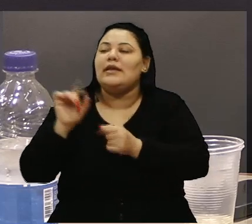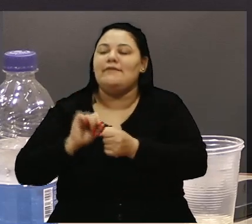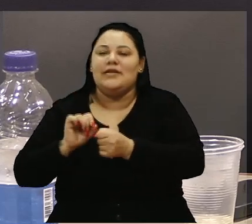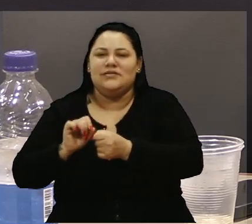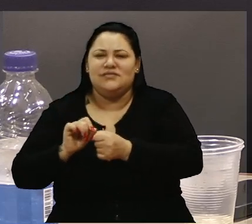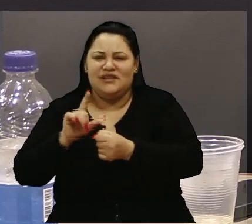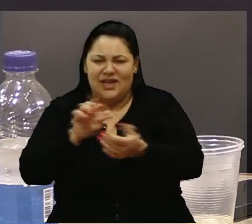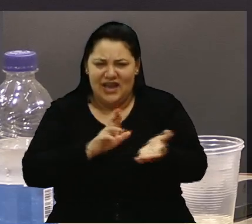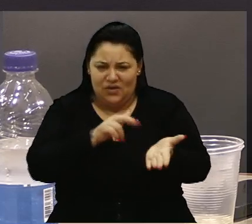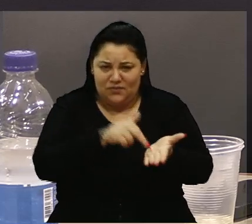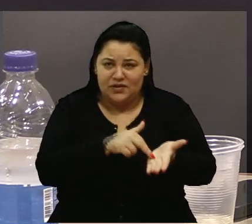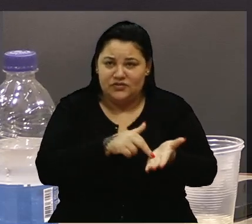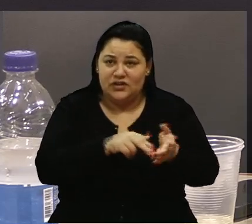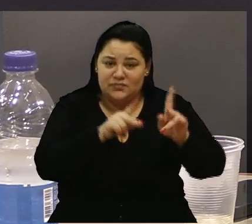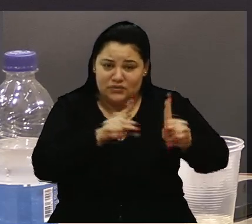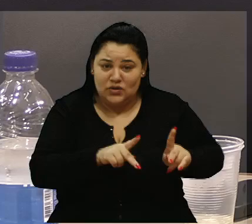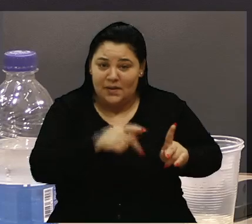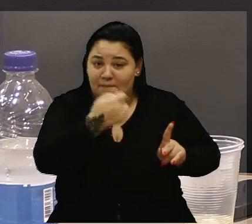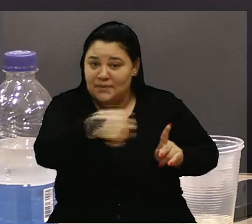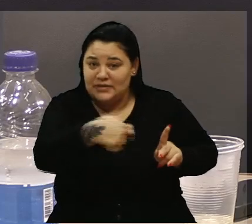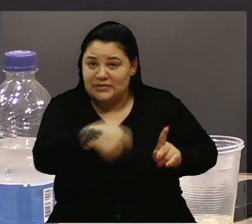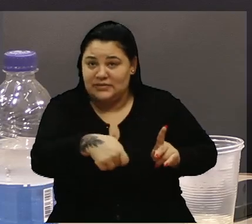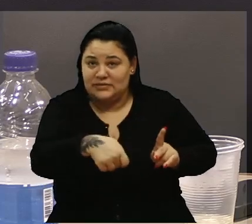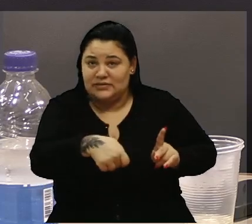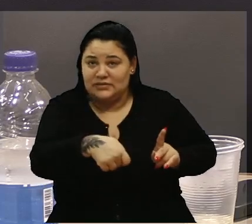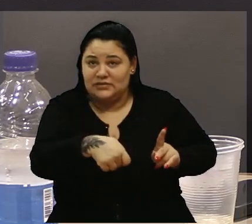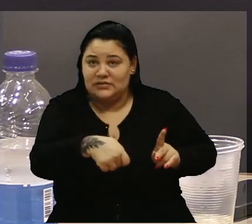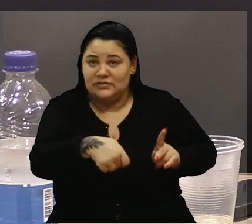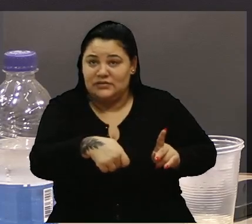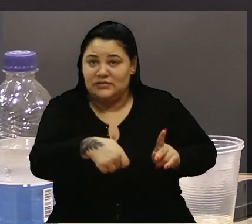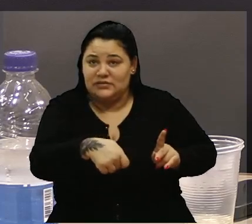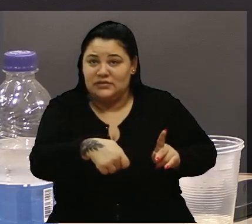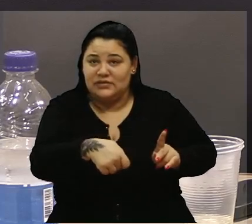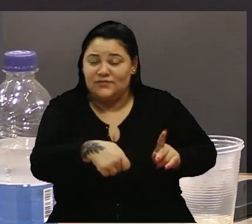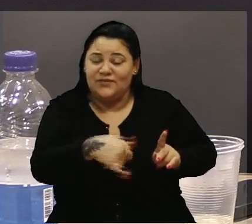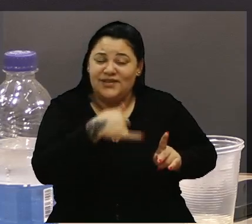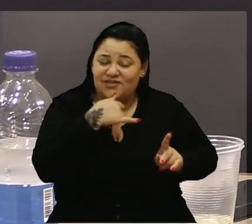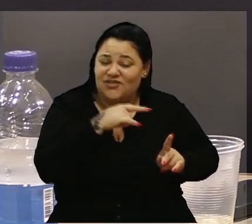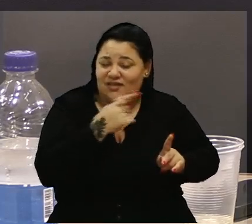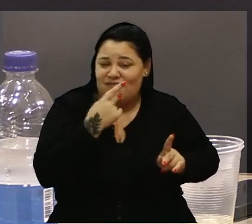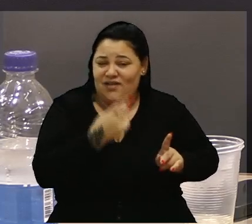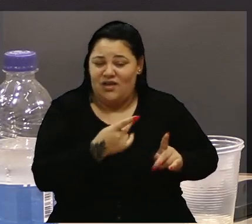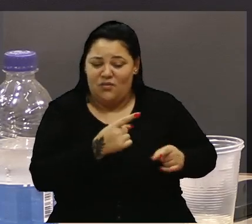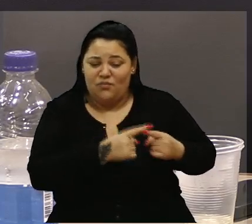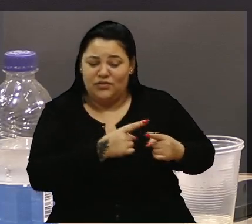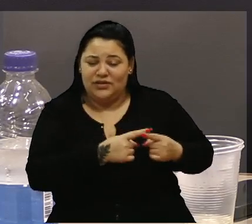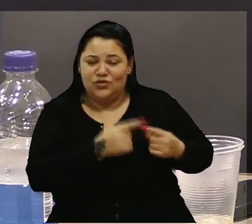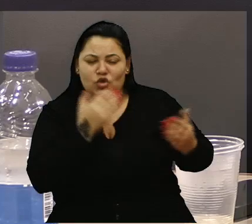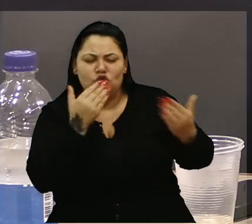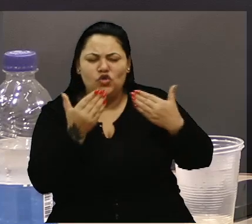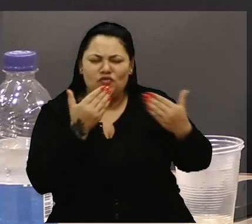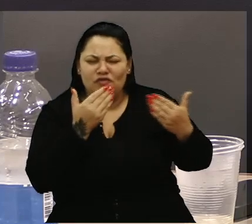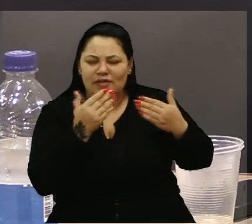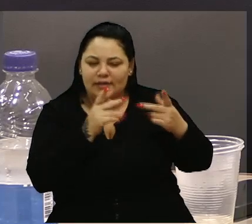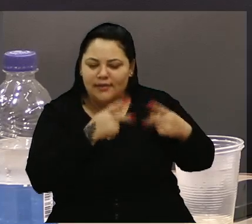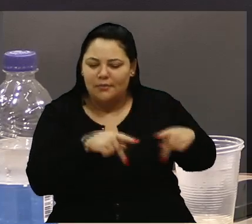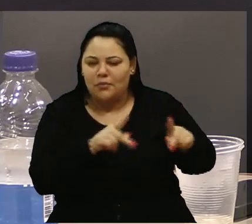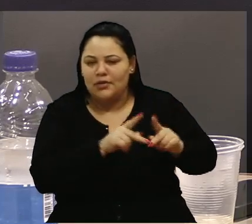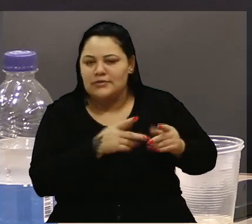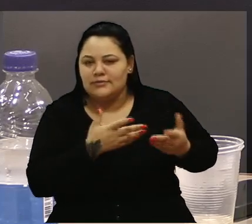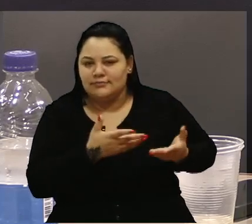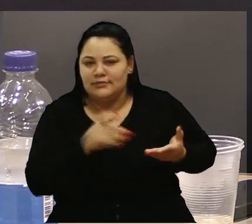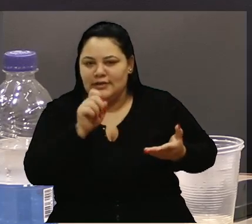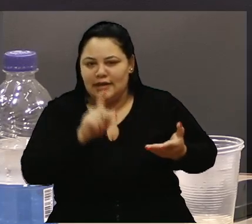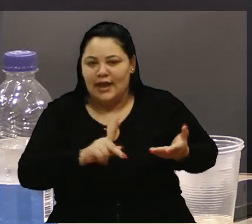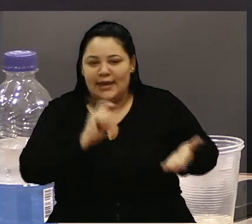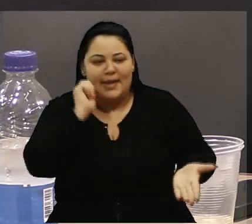realmente essas pessoas estavam precisando? Ele foi infeliz nessa fala só, no vídeo ali, porque tu coloca em jogo ali, tu tá desconfiando da população, que é quem